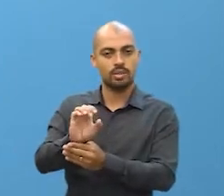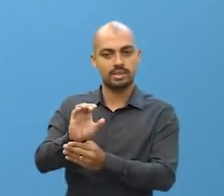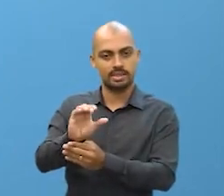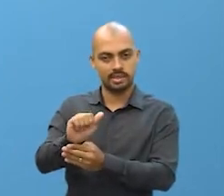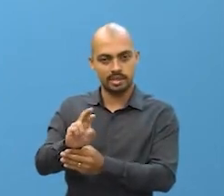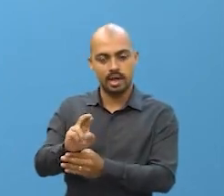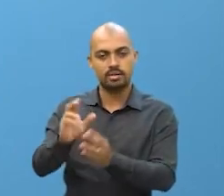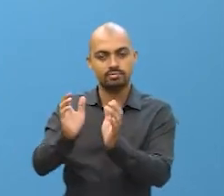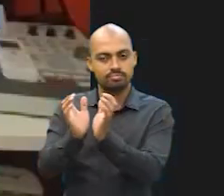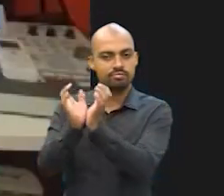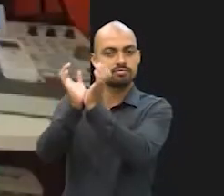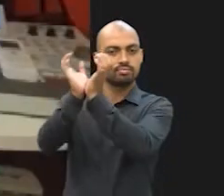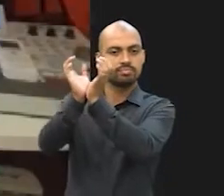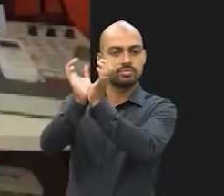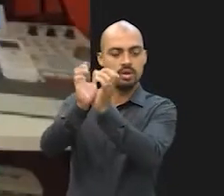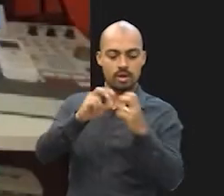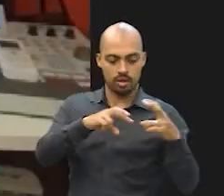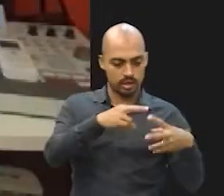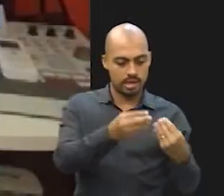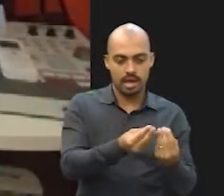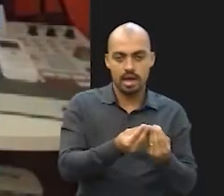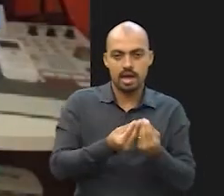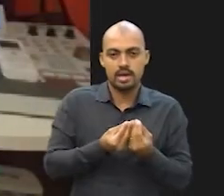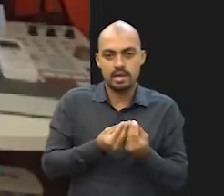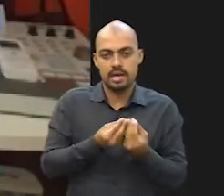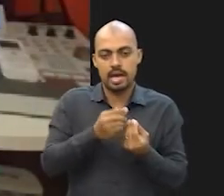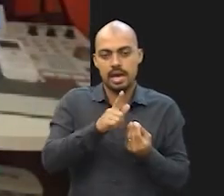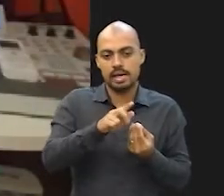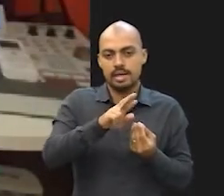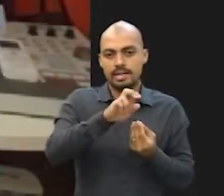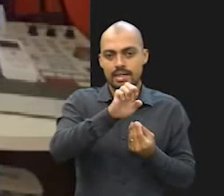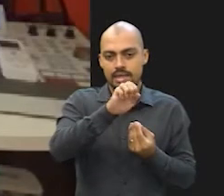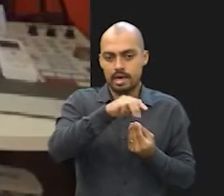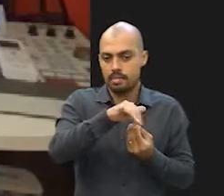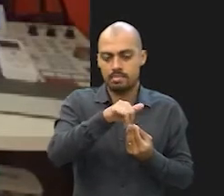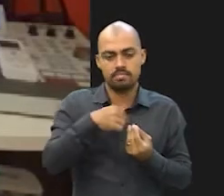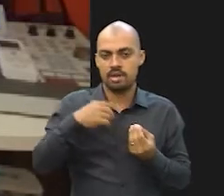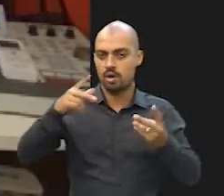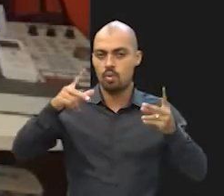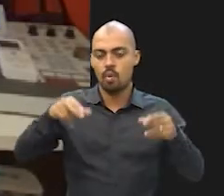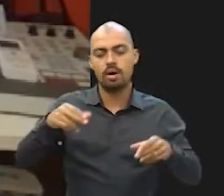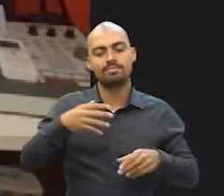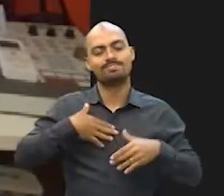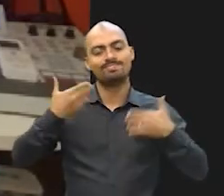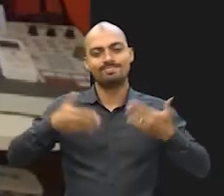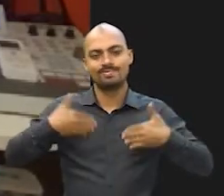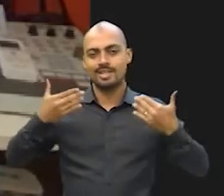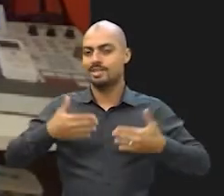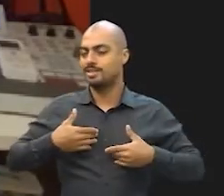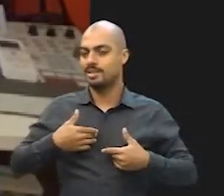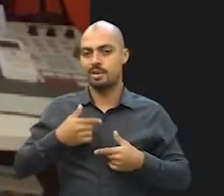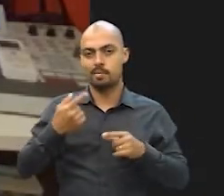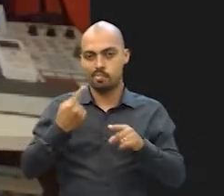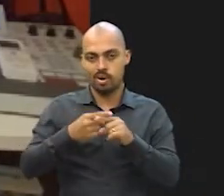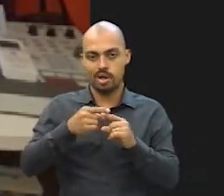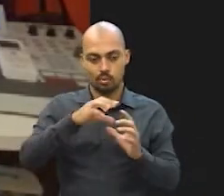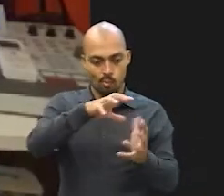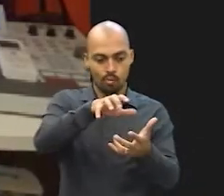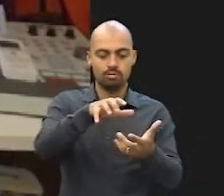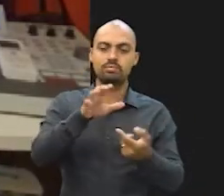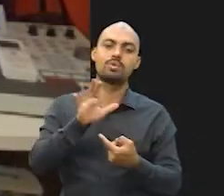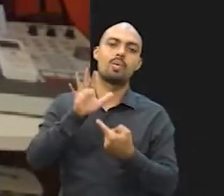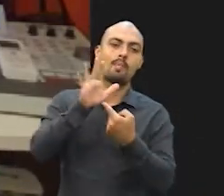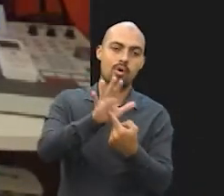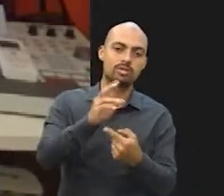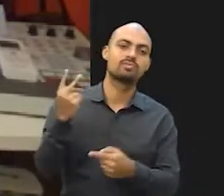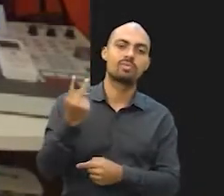Grammy é o nosso Oscar, no caso. Então, para mim, é uma alegria muito grande, porque é a forma que a gente mostra para o mundo todo que o que a gente faz aqui tem